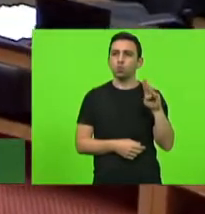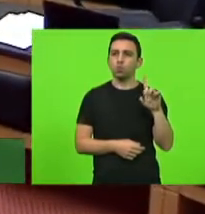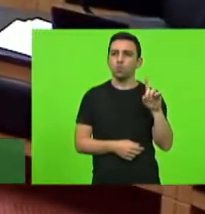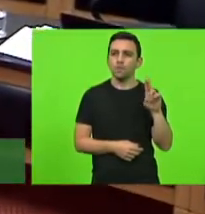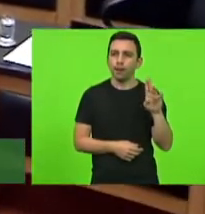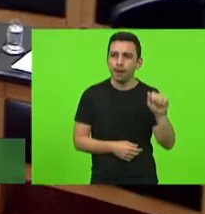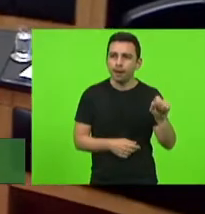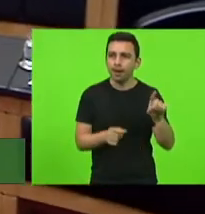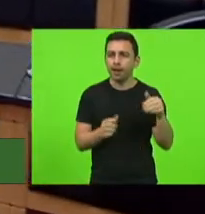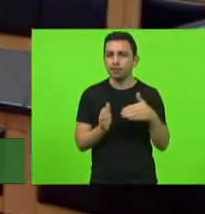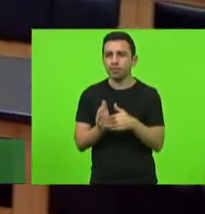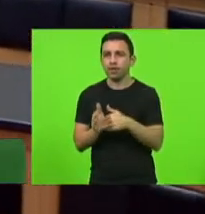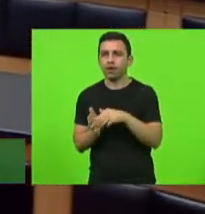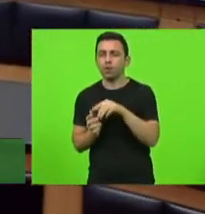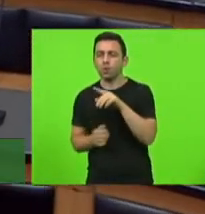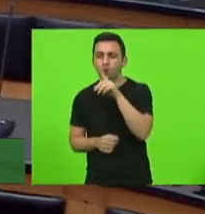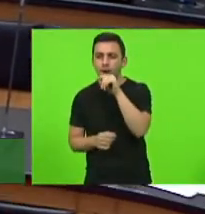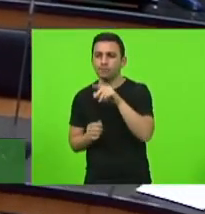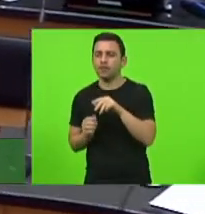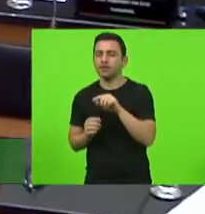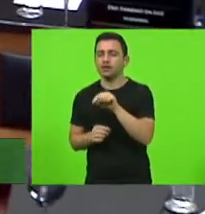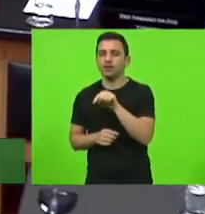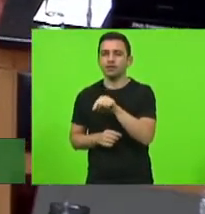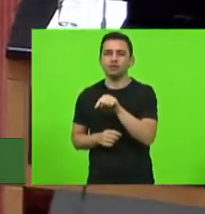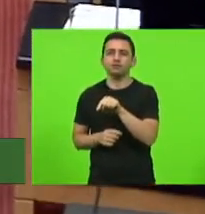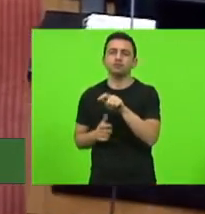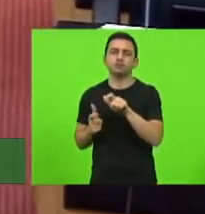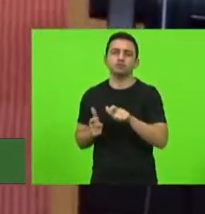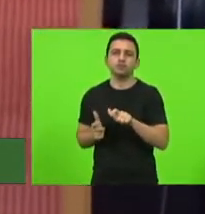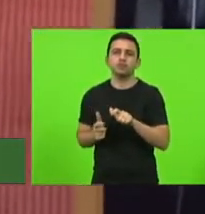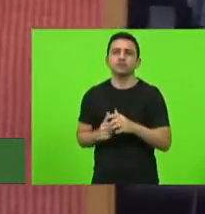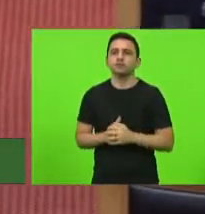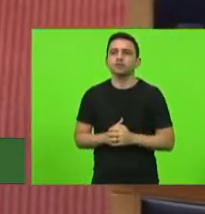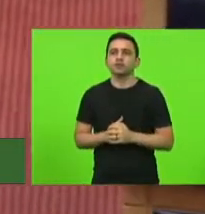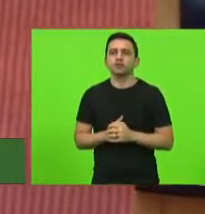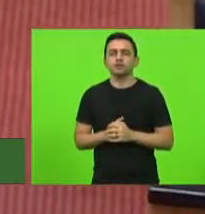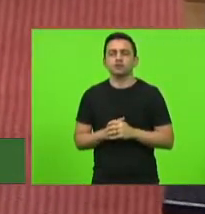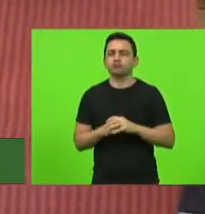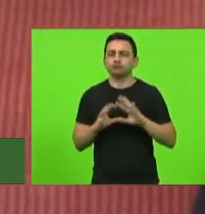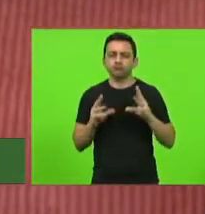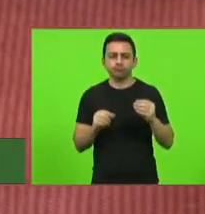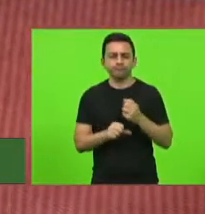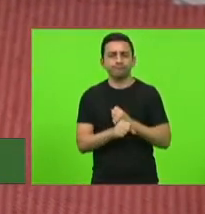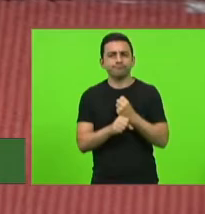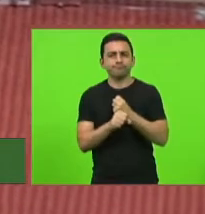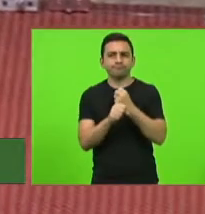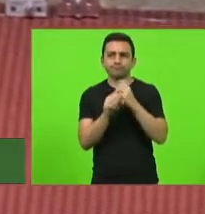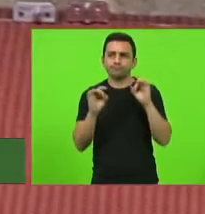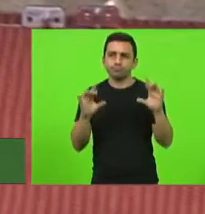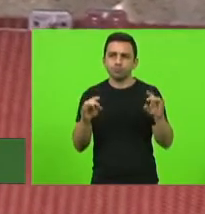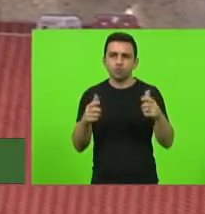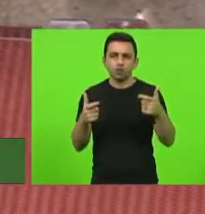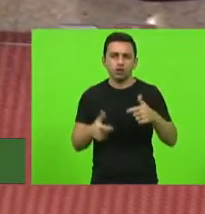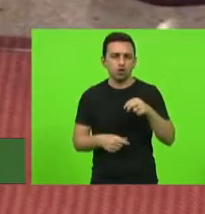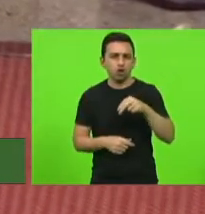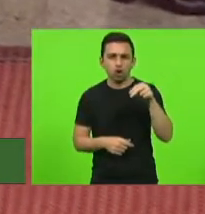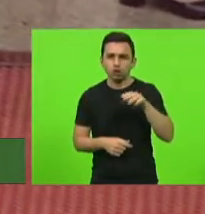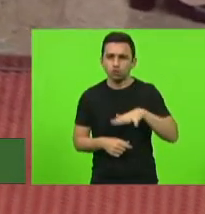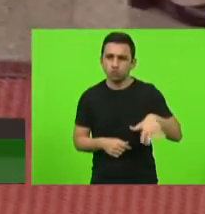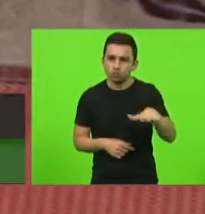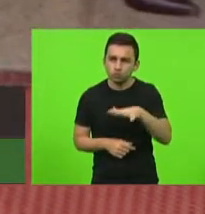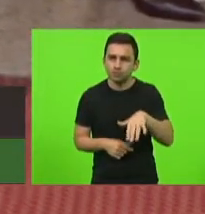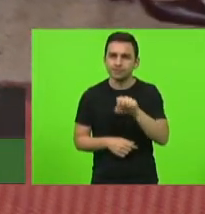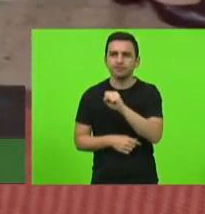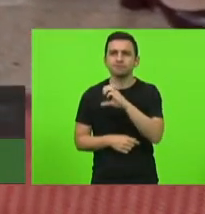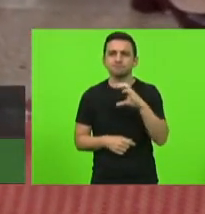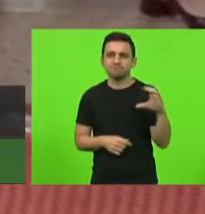obra portentosa que vem se incorporar a tantas outras que o governo estadual tem feito na região norte e nordeste de Santa Catarina.